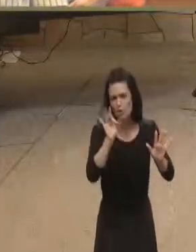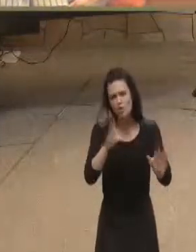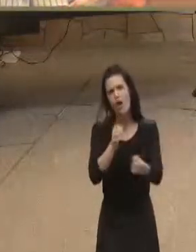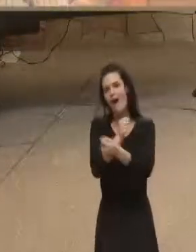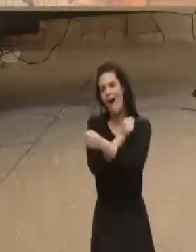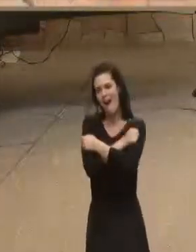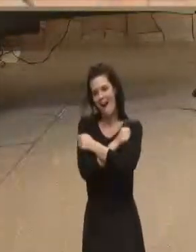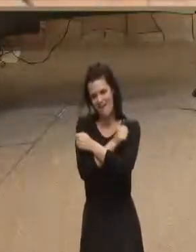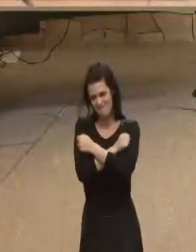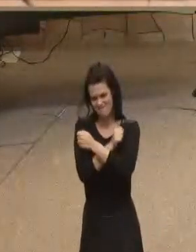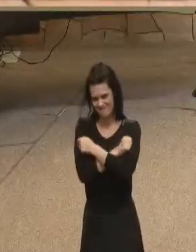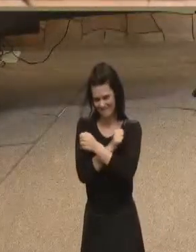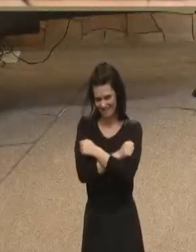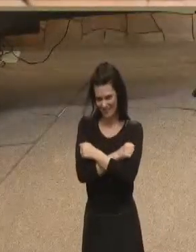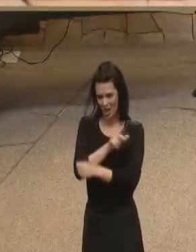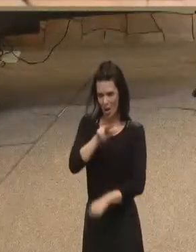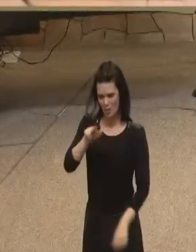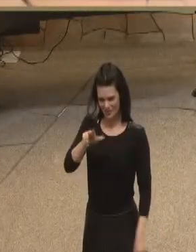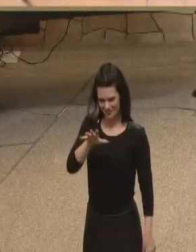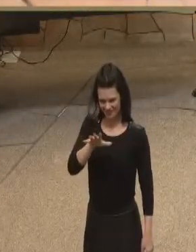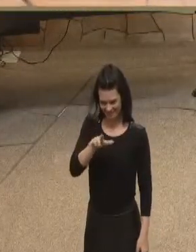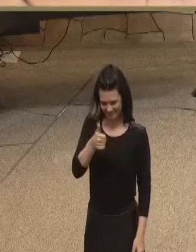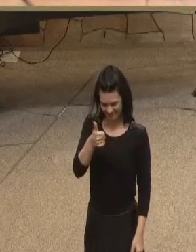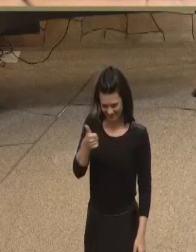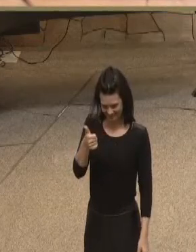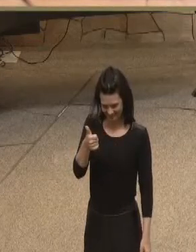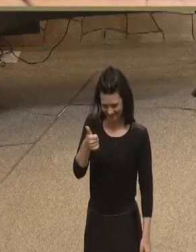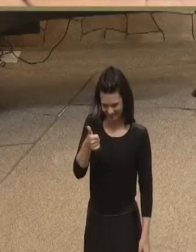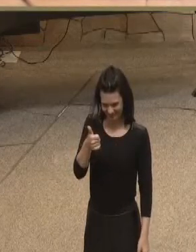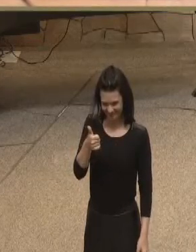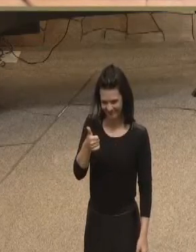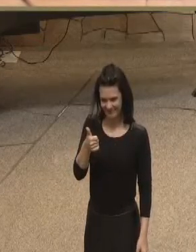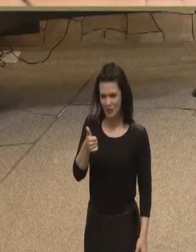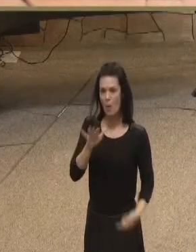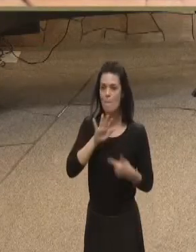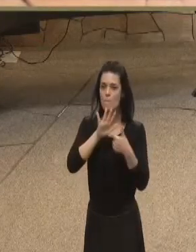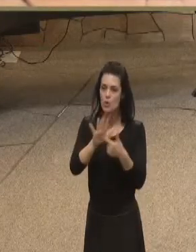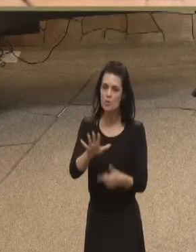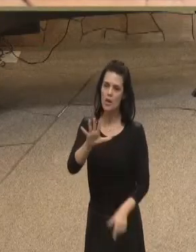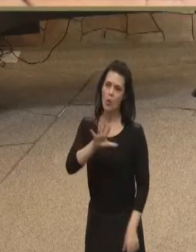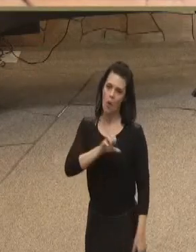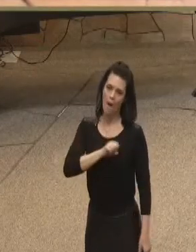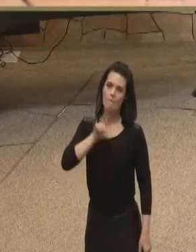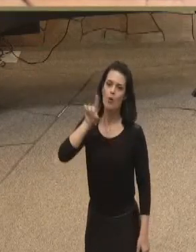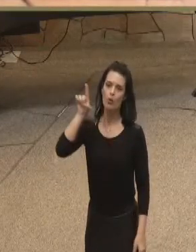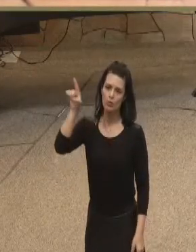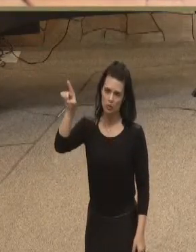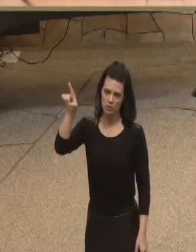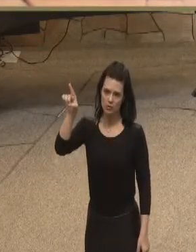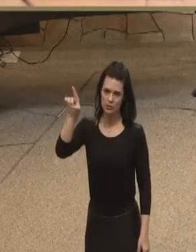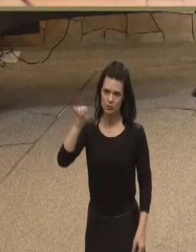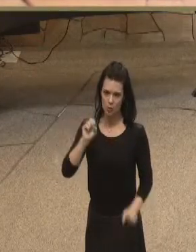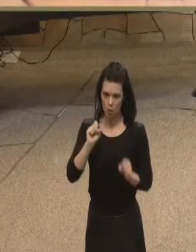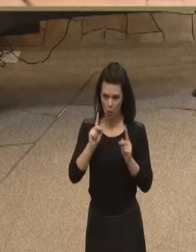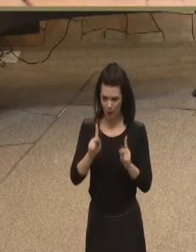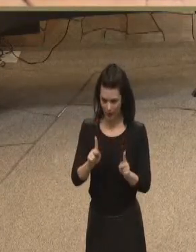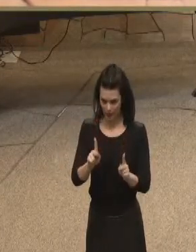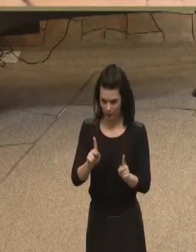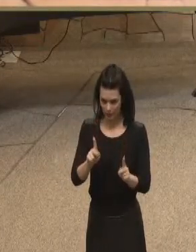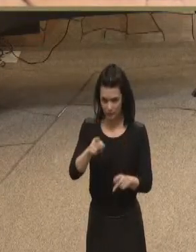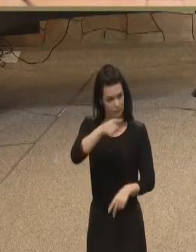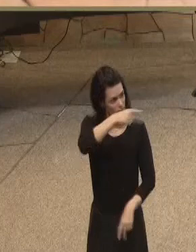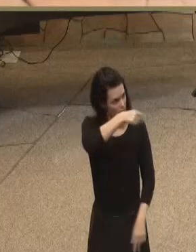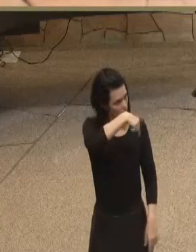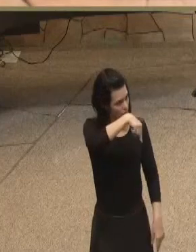estará afirmando aquilo que nós aprendemos aqui nesta manhã, que eles são amados por Deus e amados por nós. Nós sairemos por este corredor,